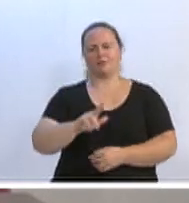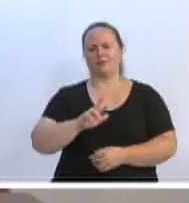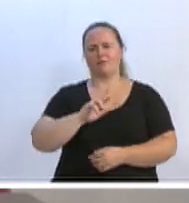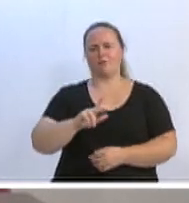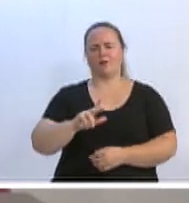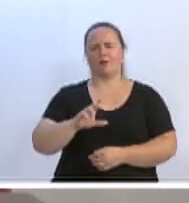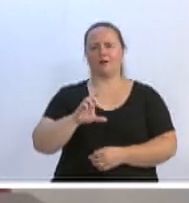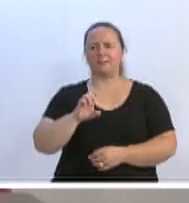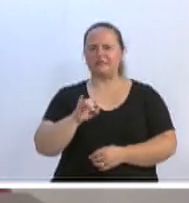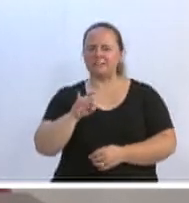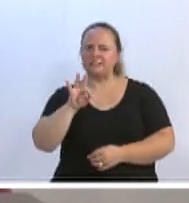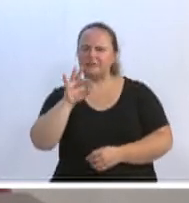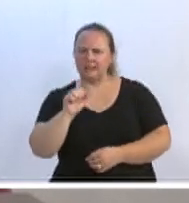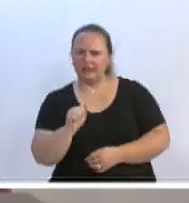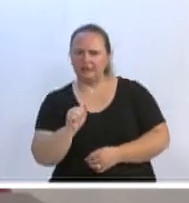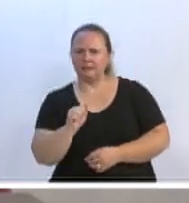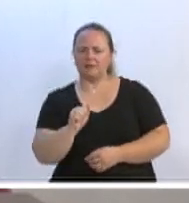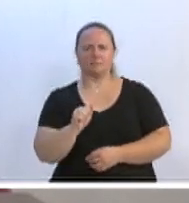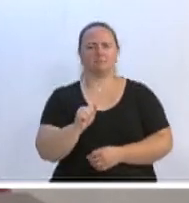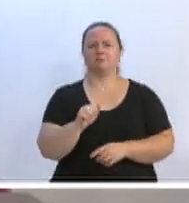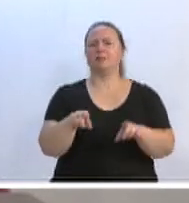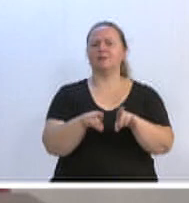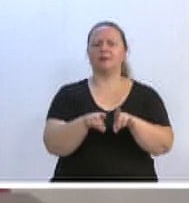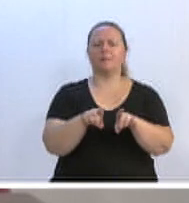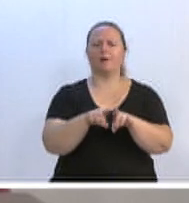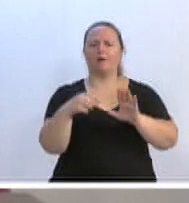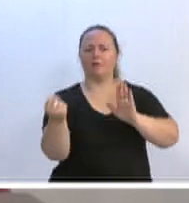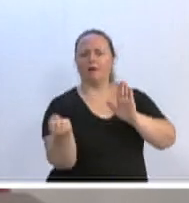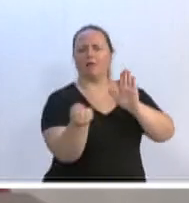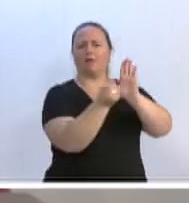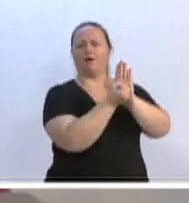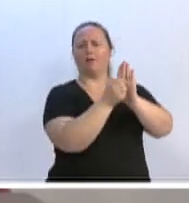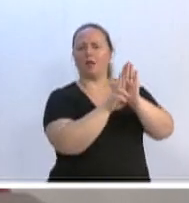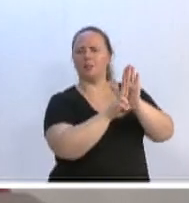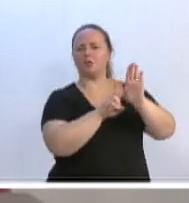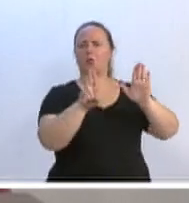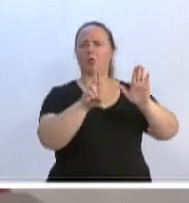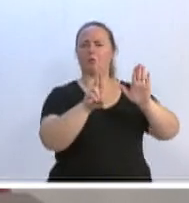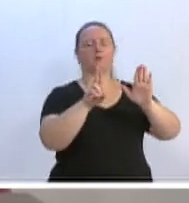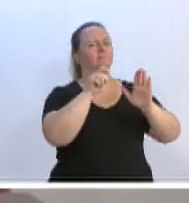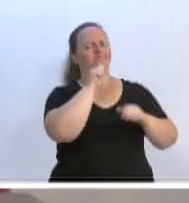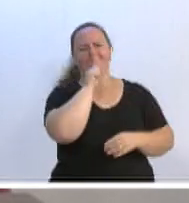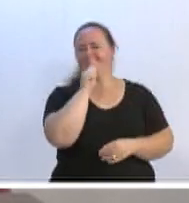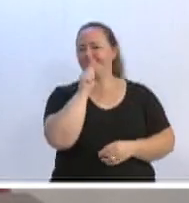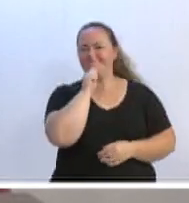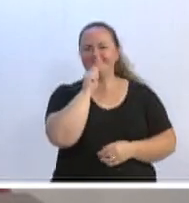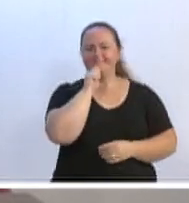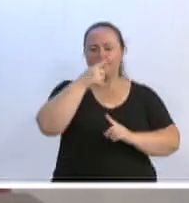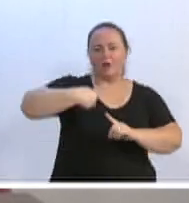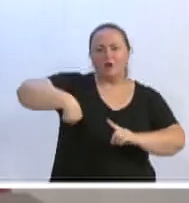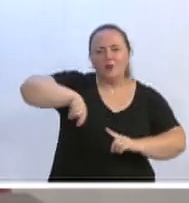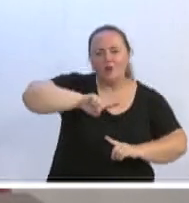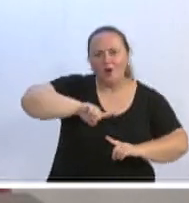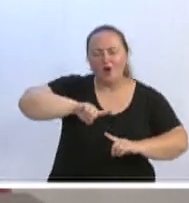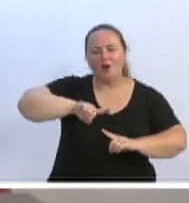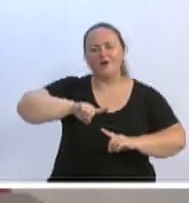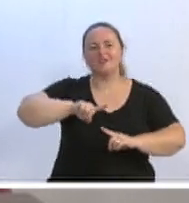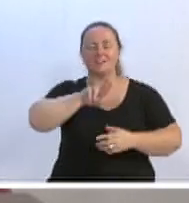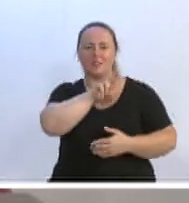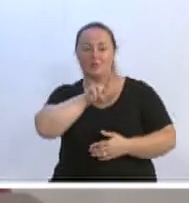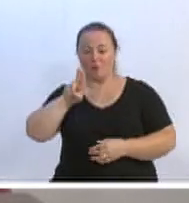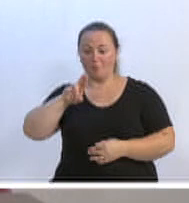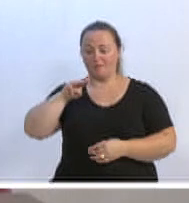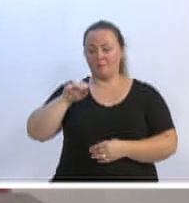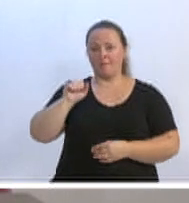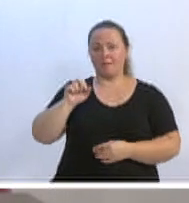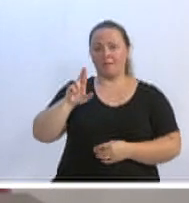nem tampouco um rótulo denominacional. Mas para nós, o nome